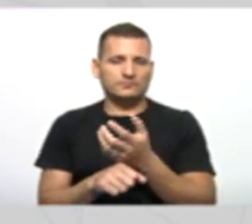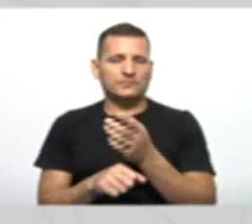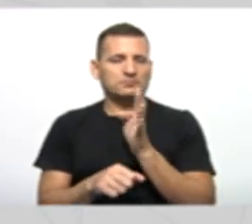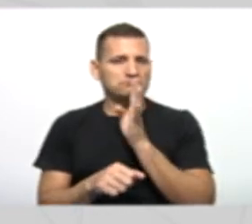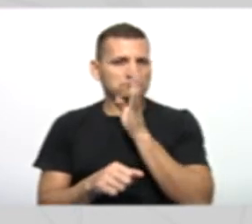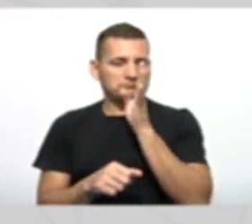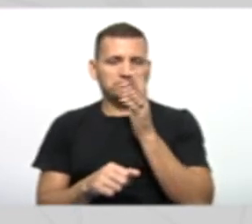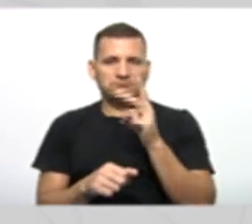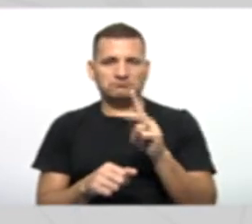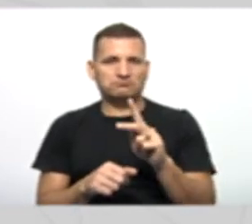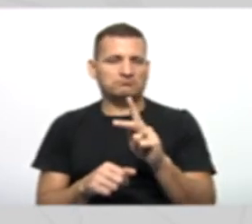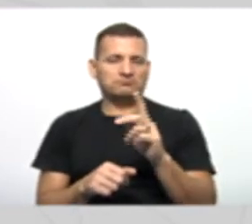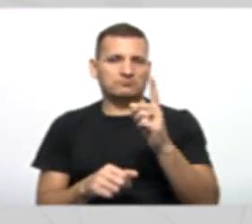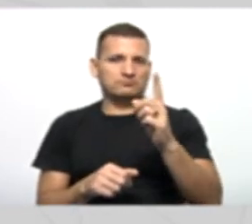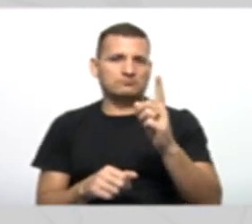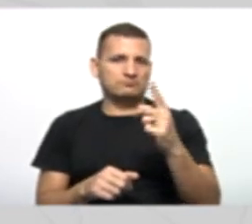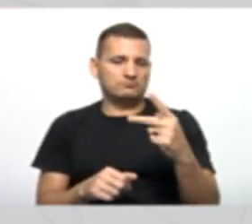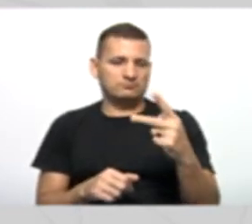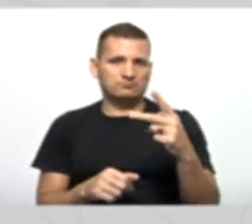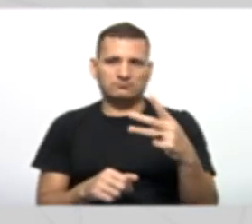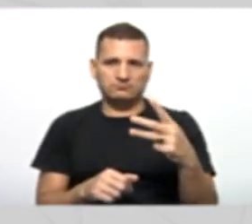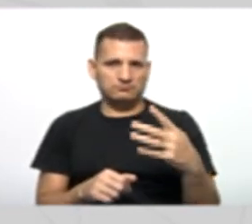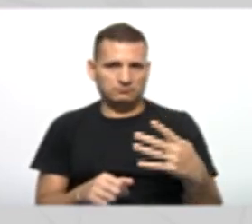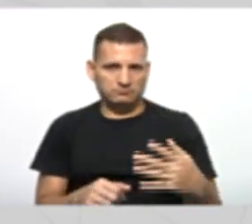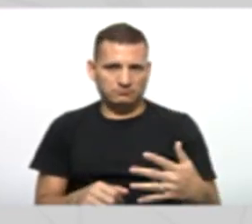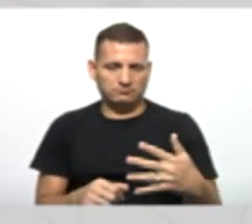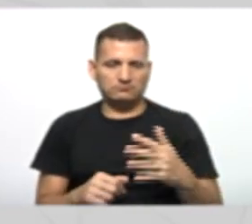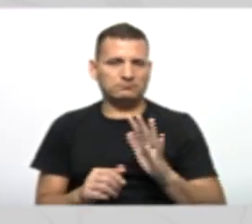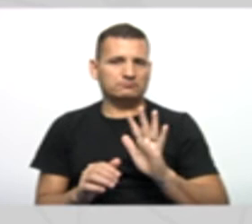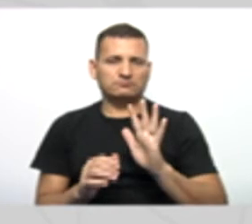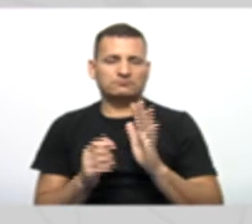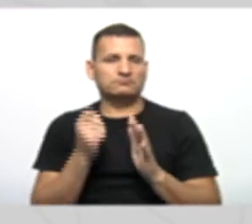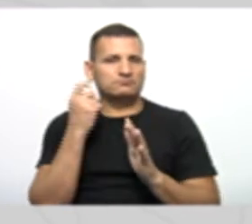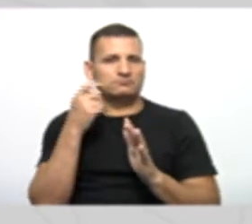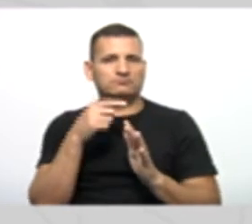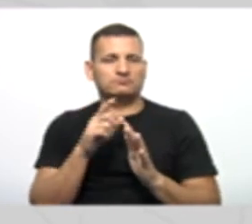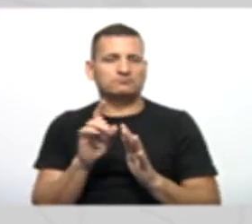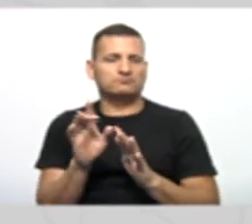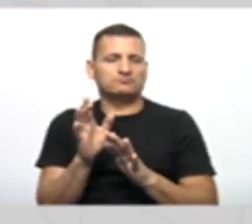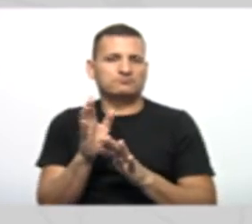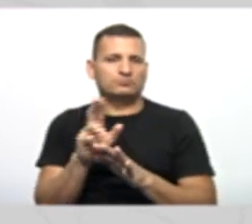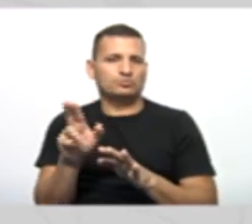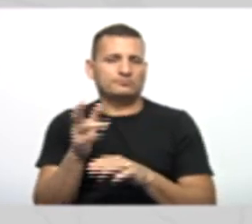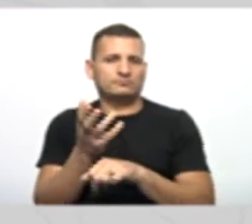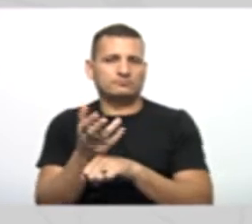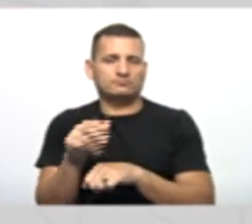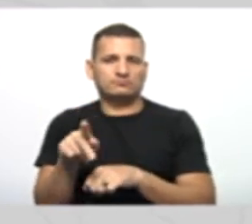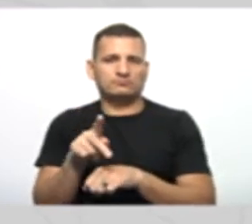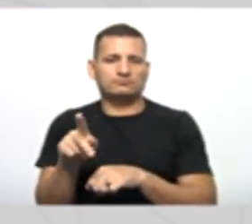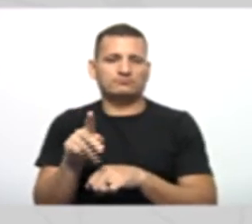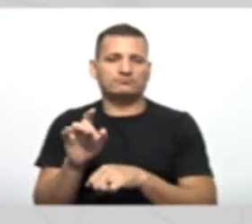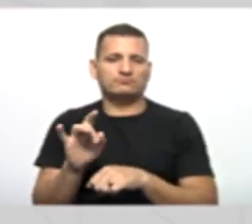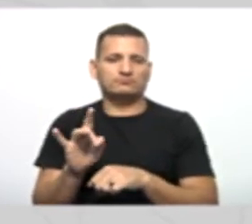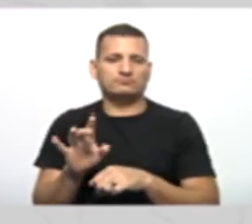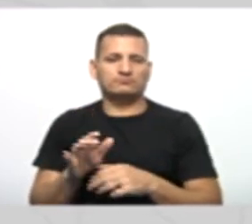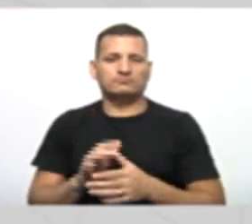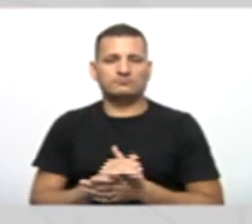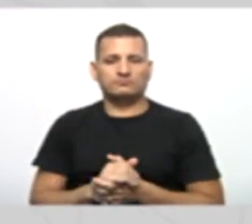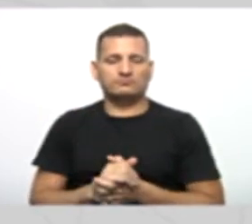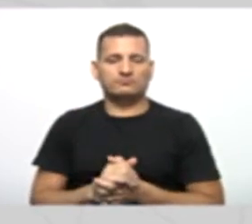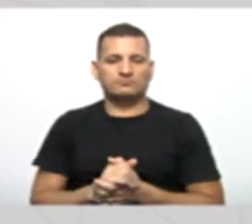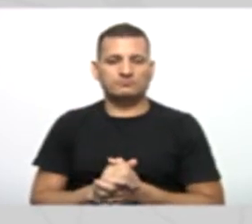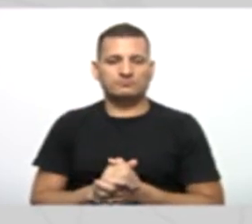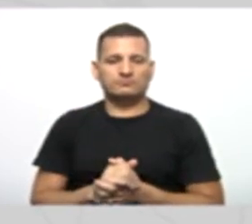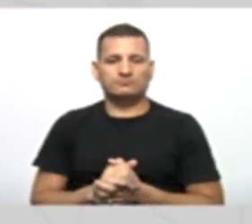automático, então eu não preciso me preocupar com ele. Vou trabalhar aqui só com nome, disciplina e professor, nesse nosso exemplo aqui, mas a forma que você fez